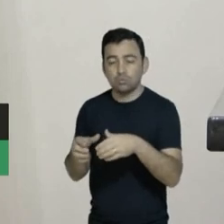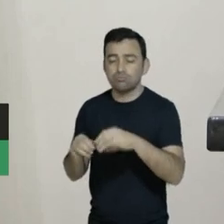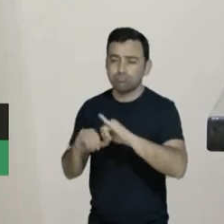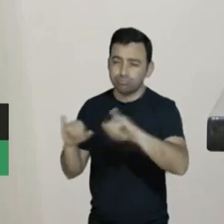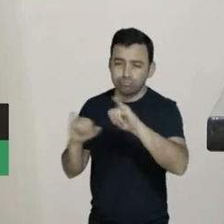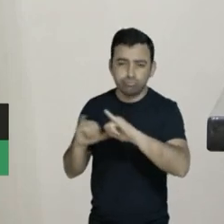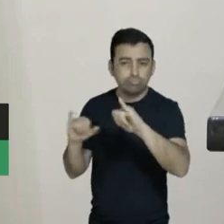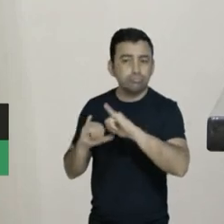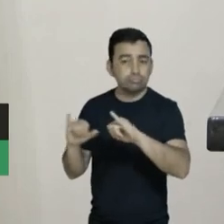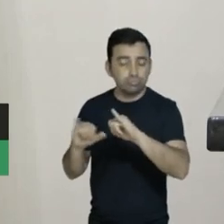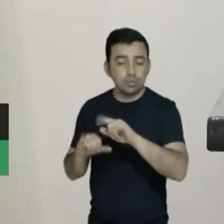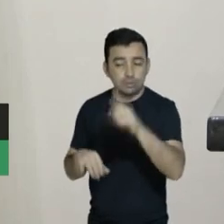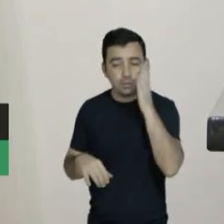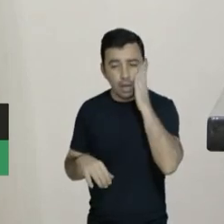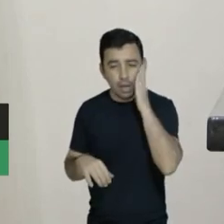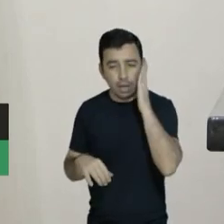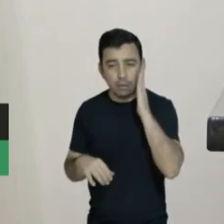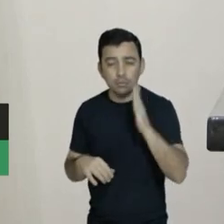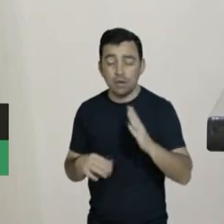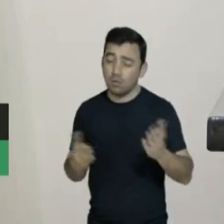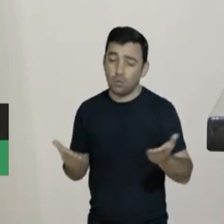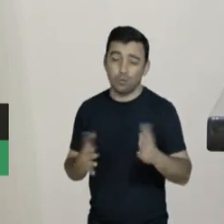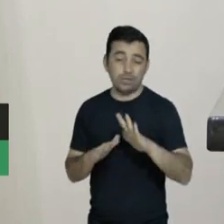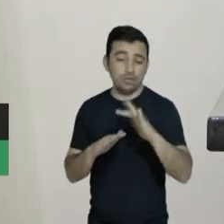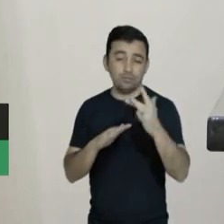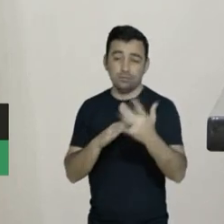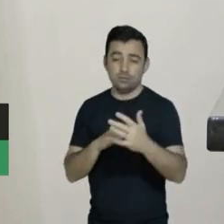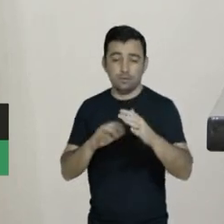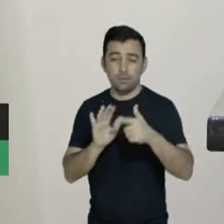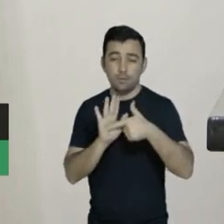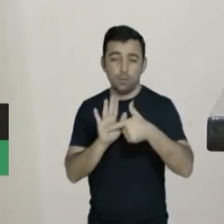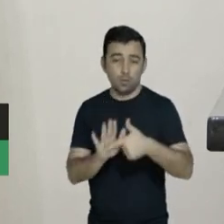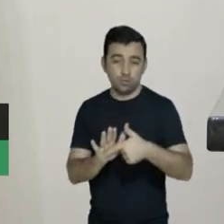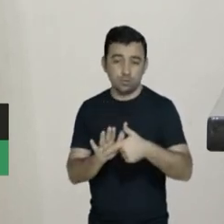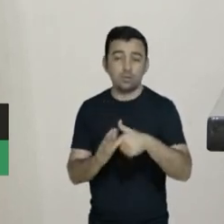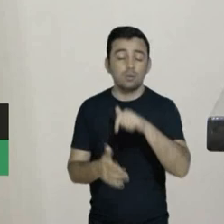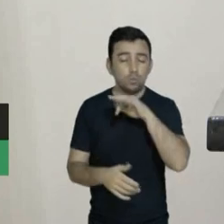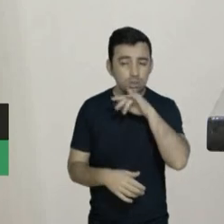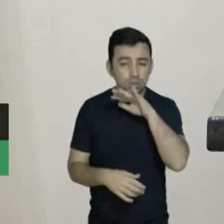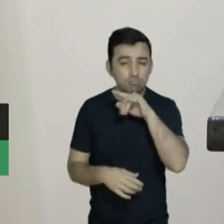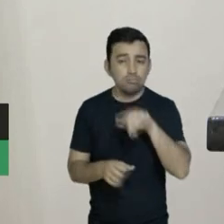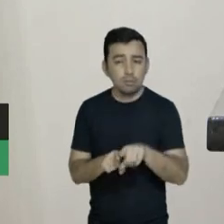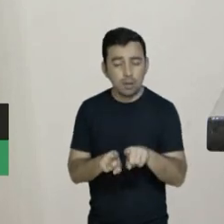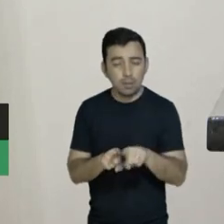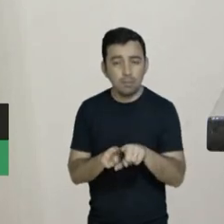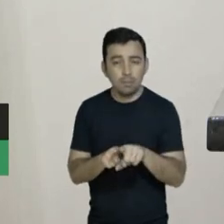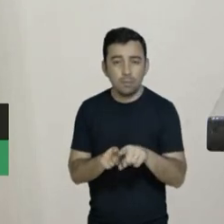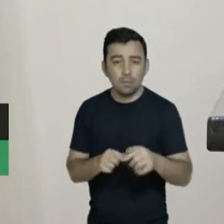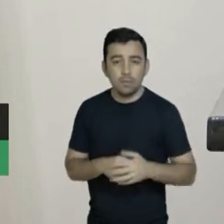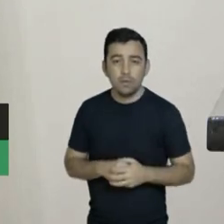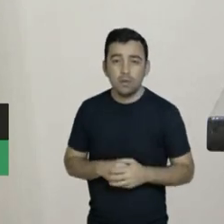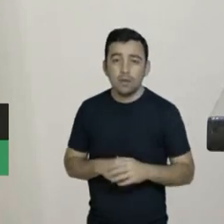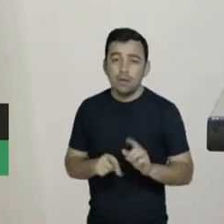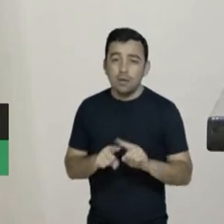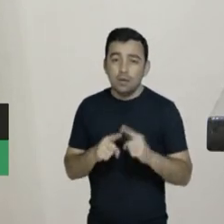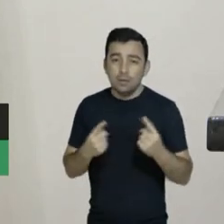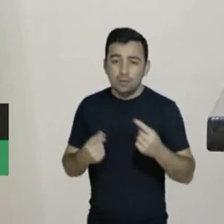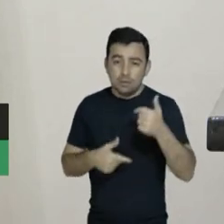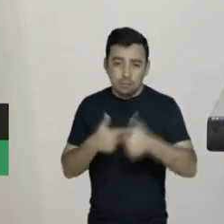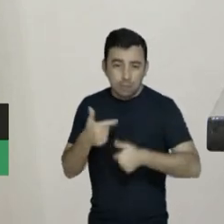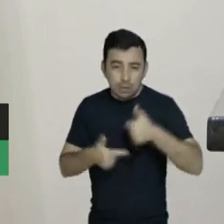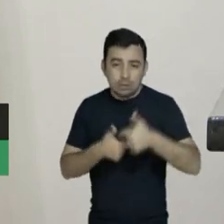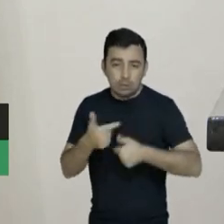agora com as mídias digitais, mostrando o lado ruim. Porém, o trabalho árduo que se